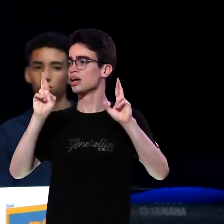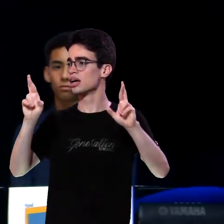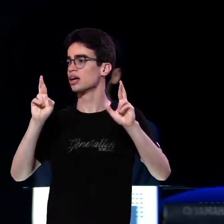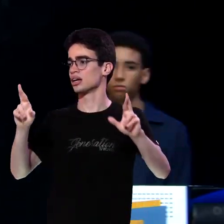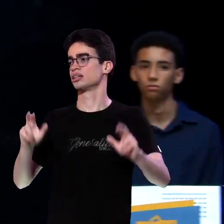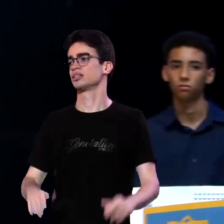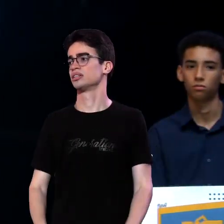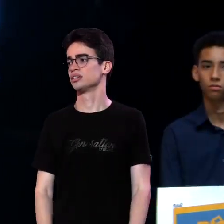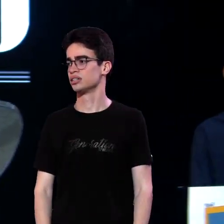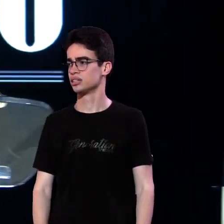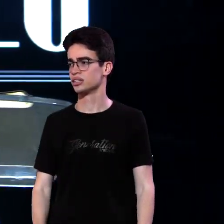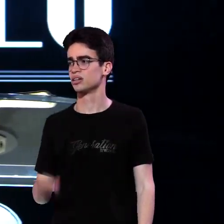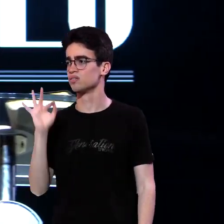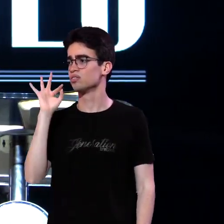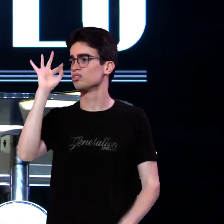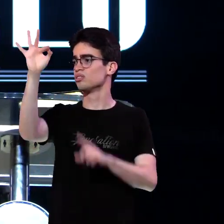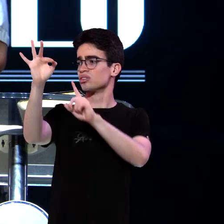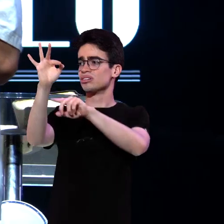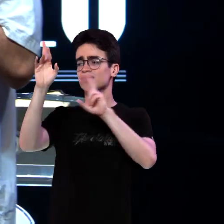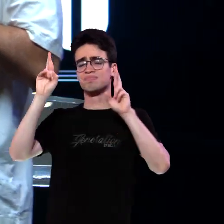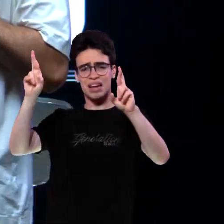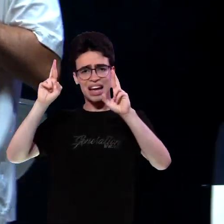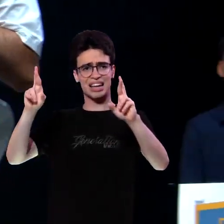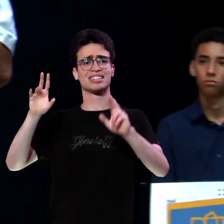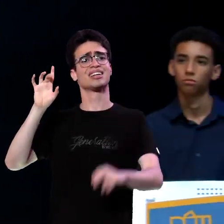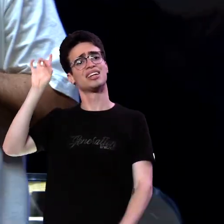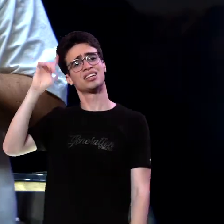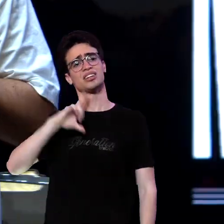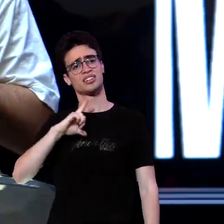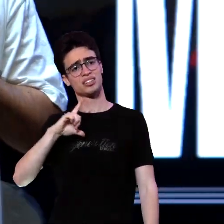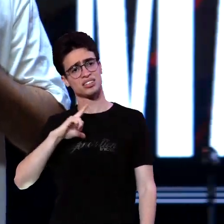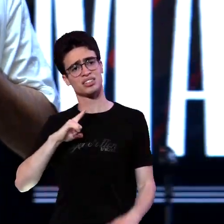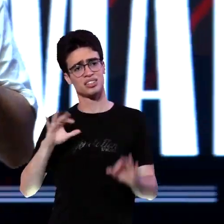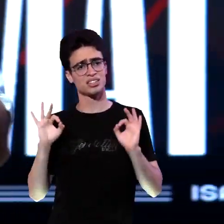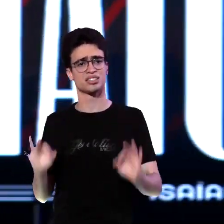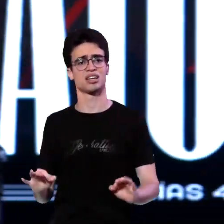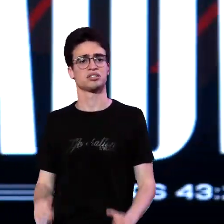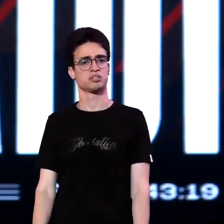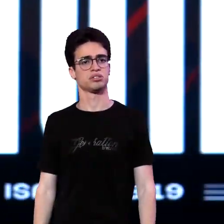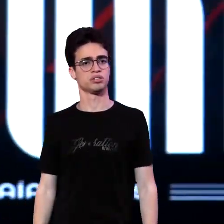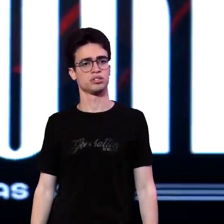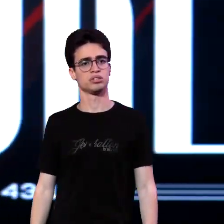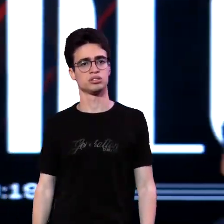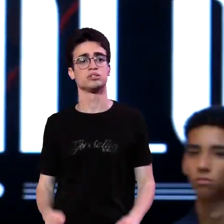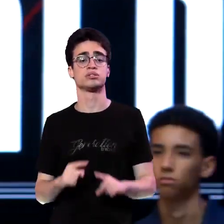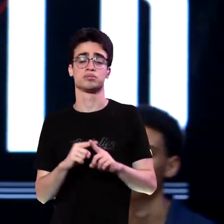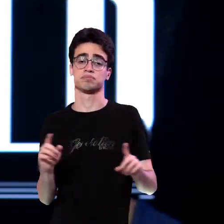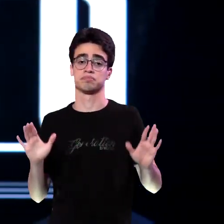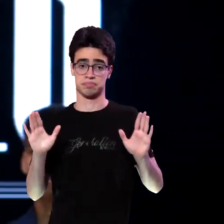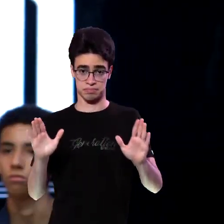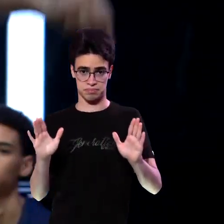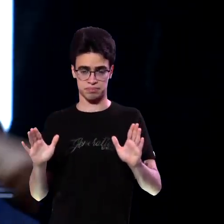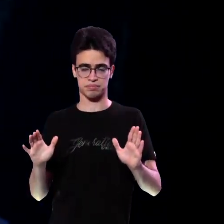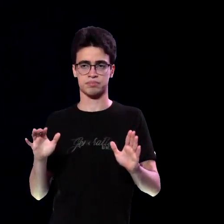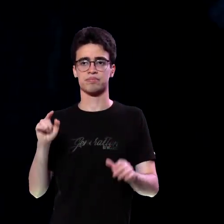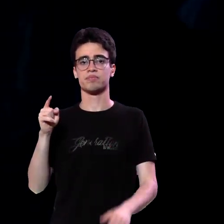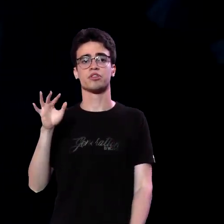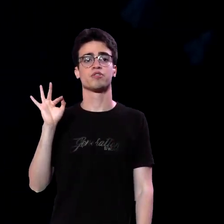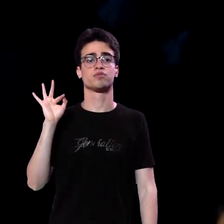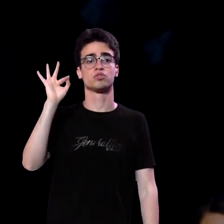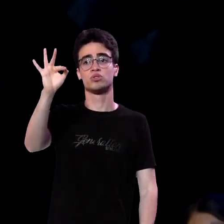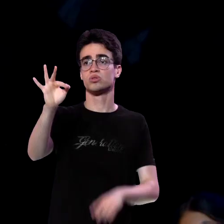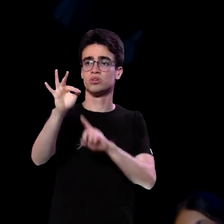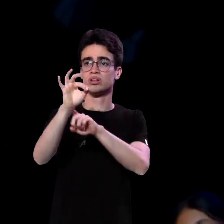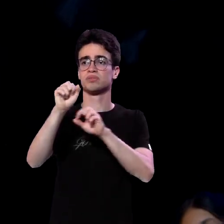um futuro cheio de esperança para Jó. A gente já vai chegar no fim do livro. Mas antes de dar esse futuro de